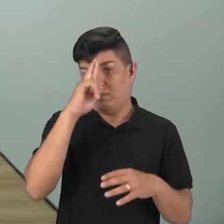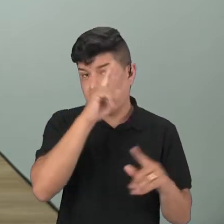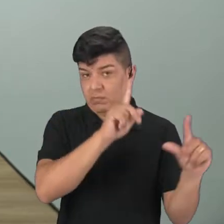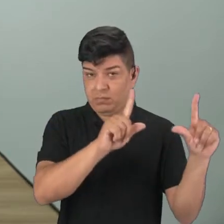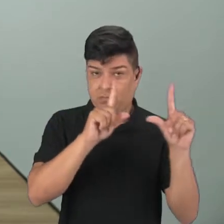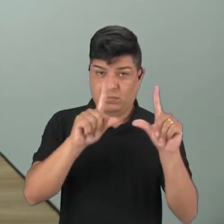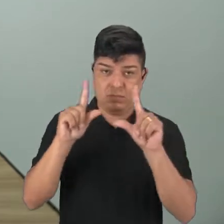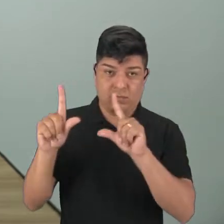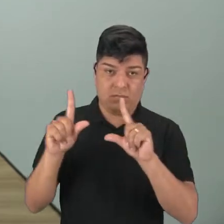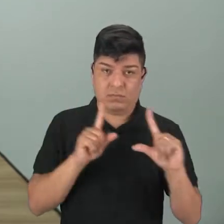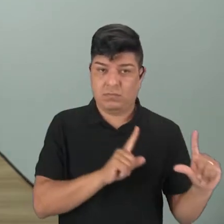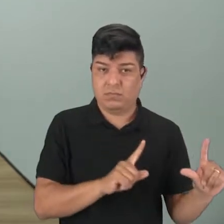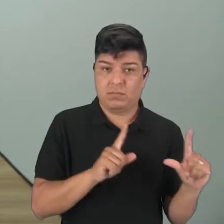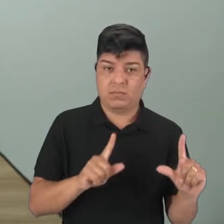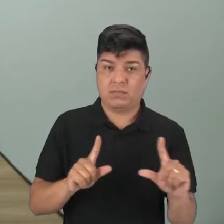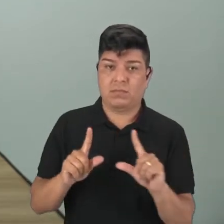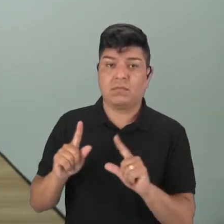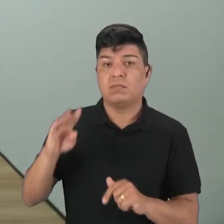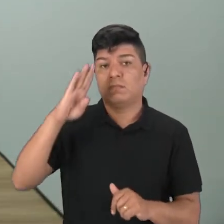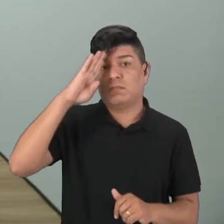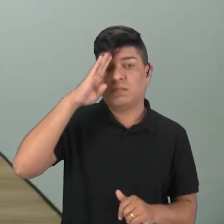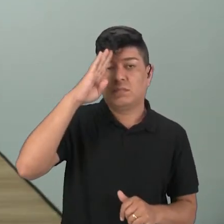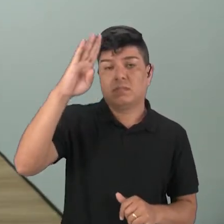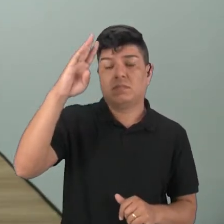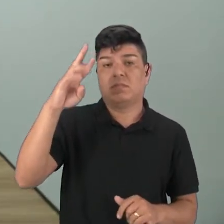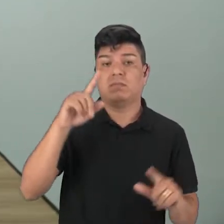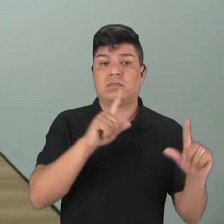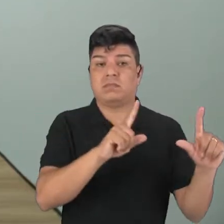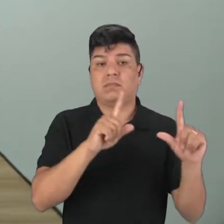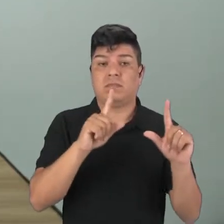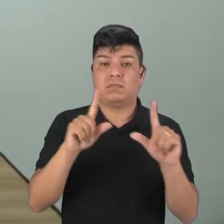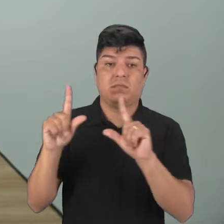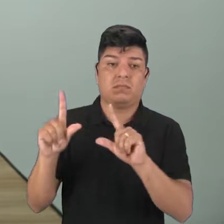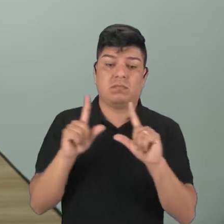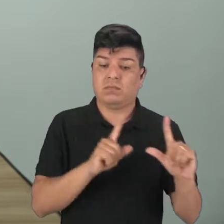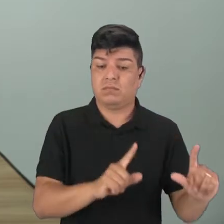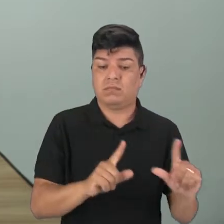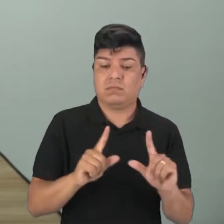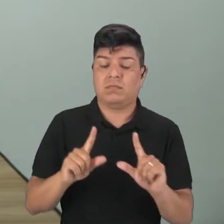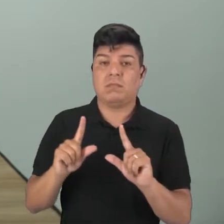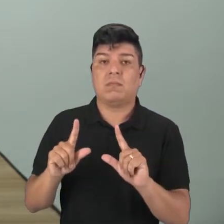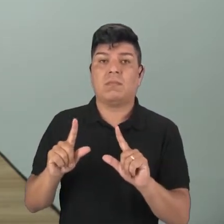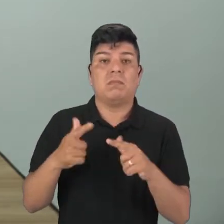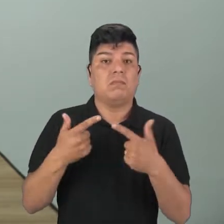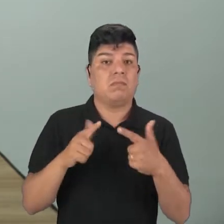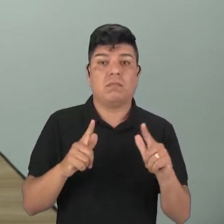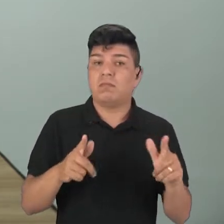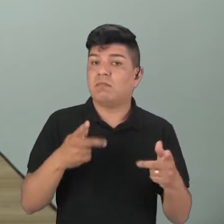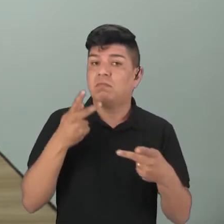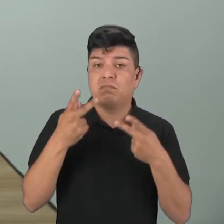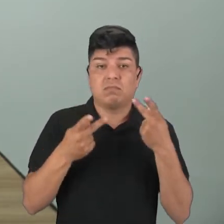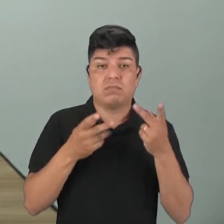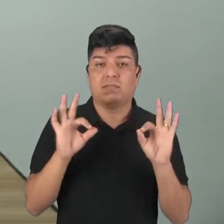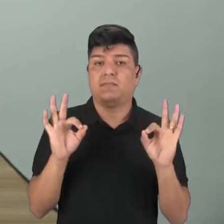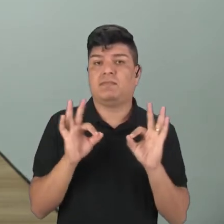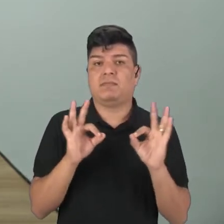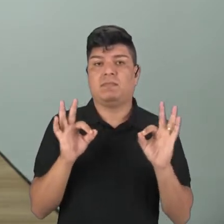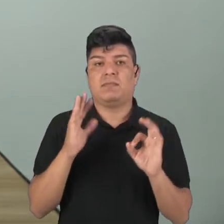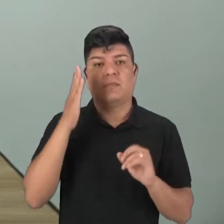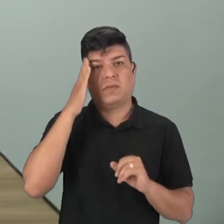quadrinho, principalmente dos quadrinhos que não há fala. A gente já sabe que histórias